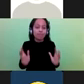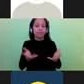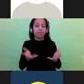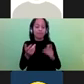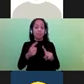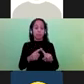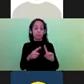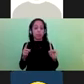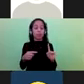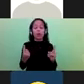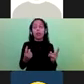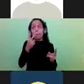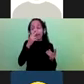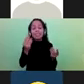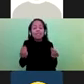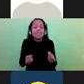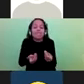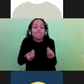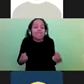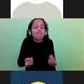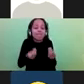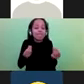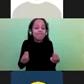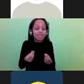ainda muito incipiente.